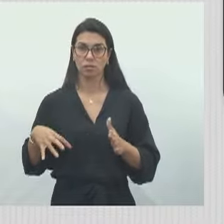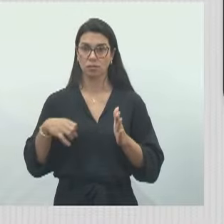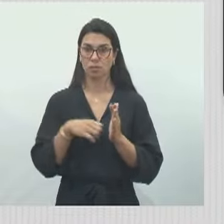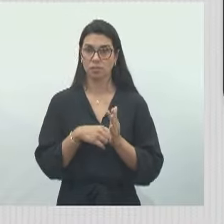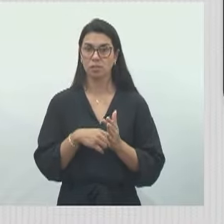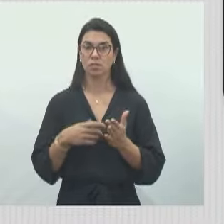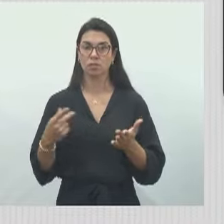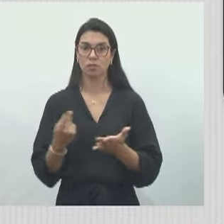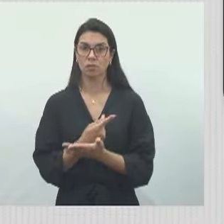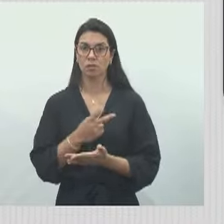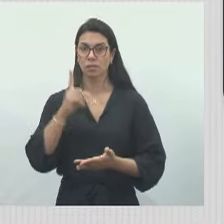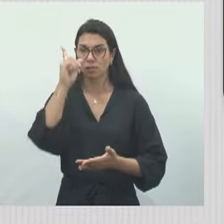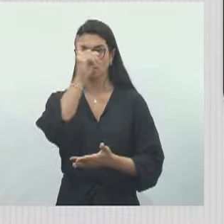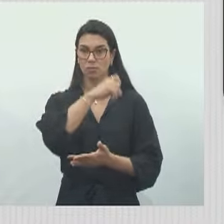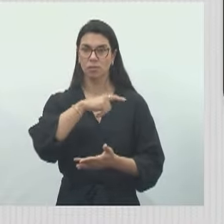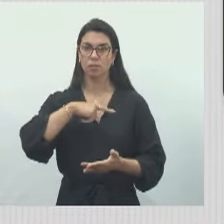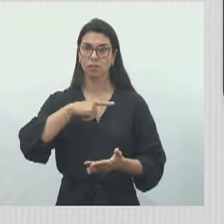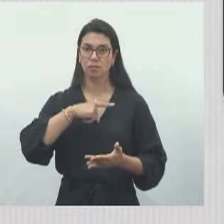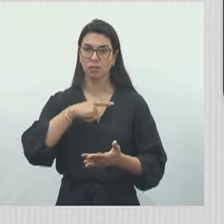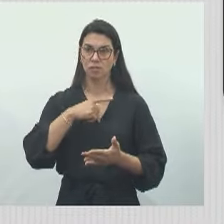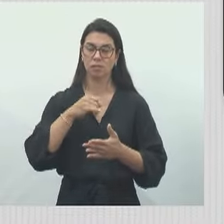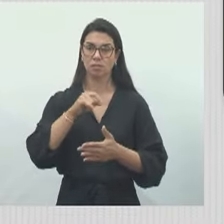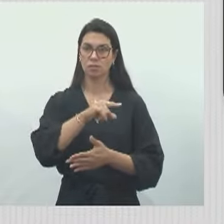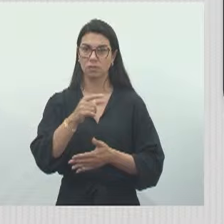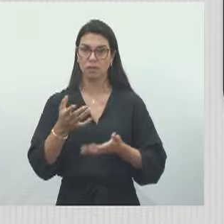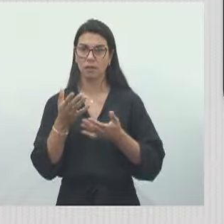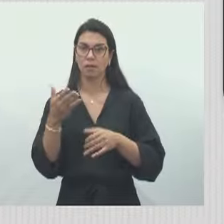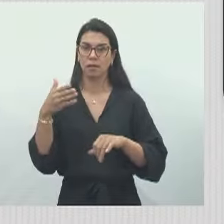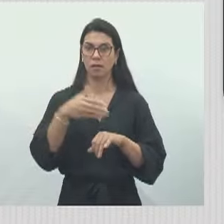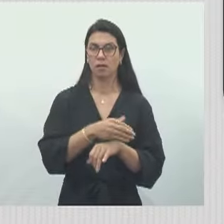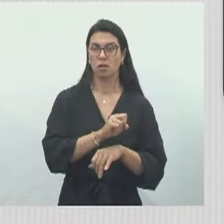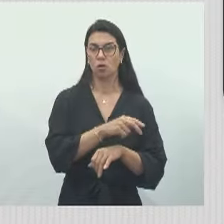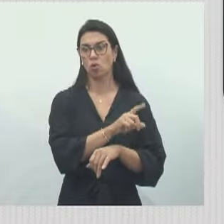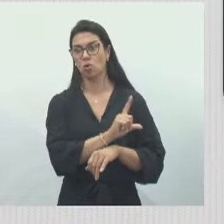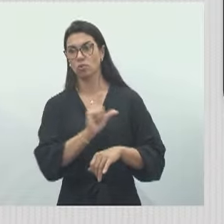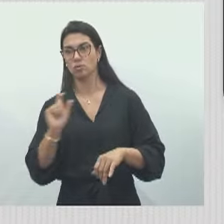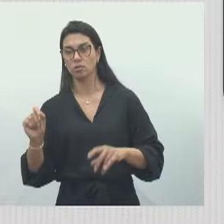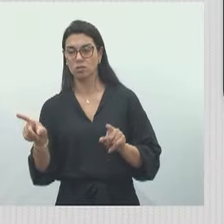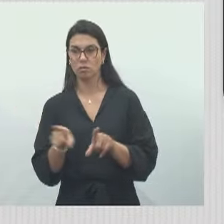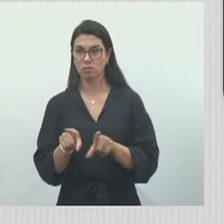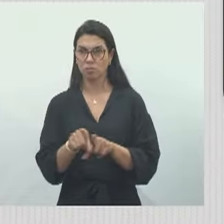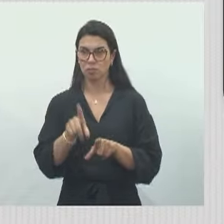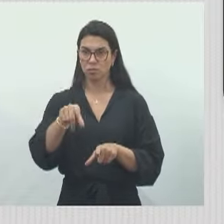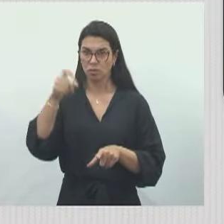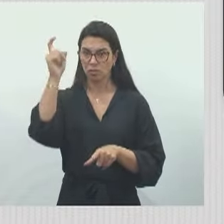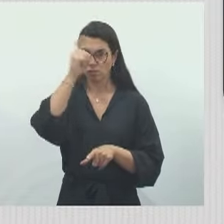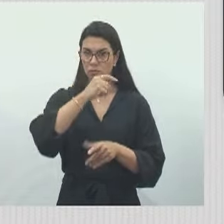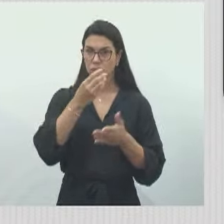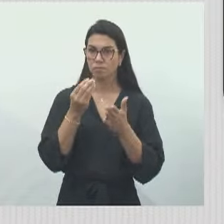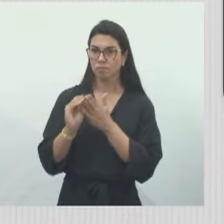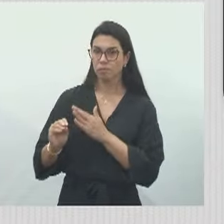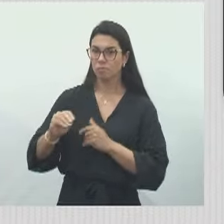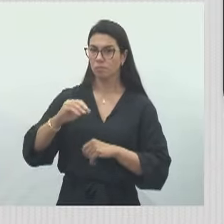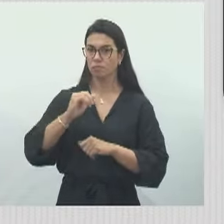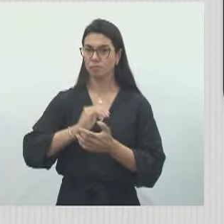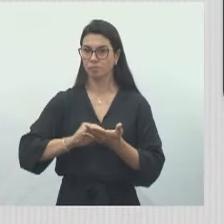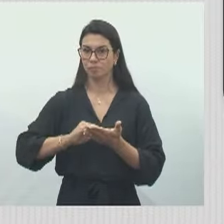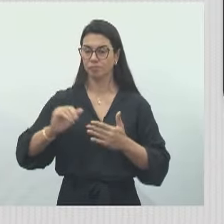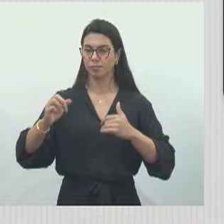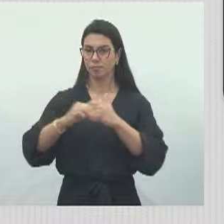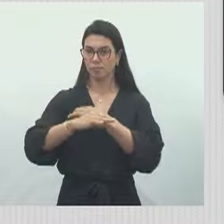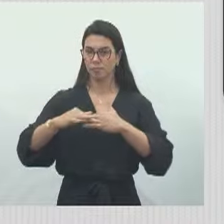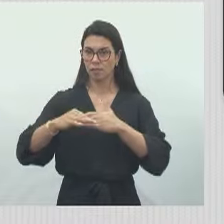aqui e há uma dificuldade danada, tanto para você entrar no bairro como para sair. Então a gente está enviando para a mobilidade urbana para que faça um estudo aqui,